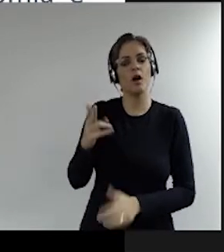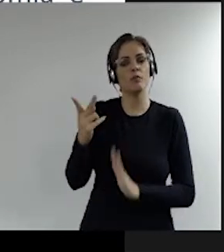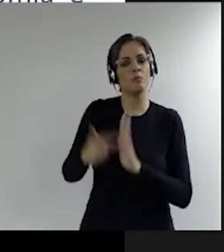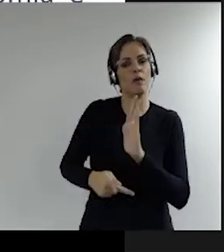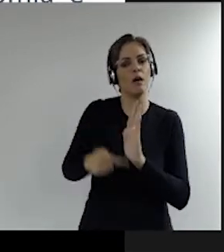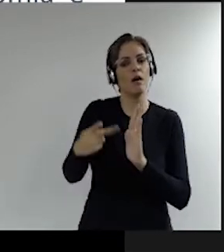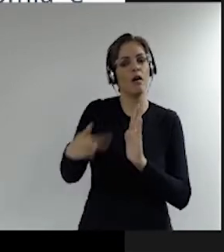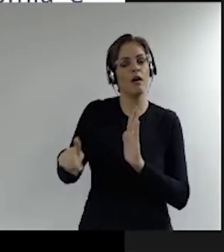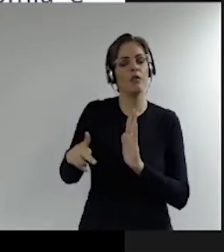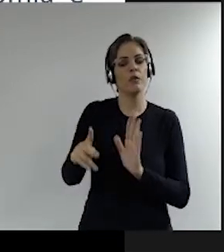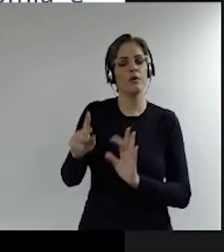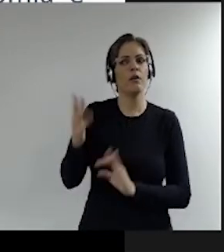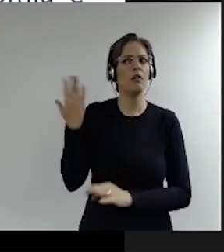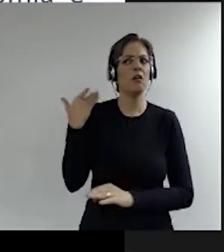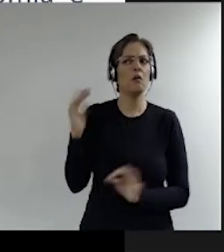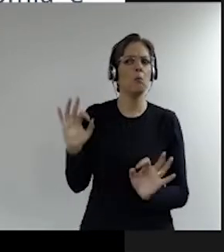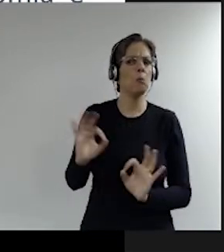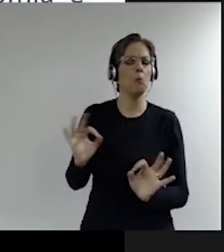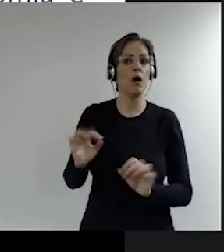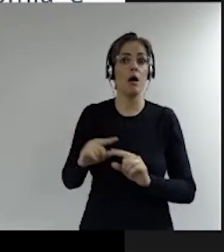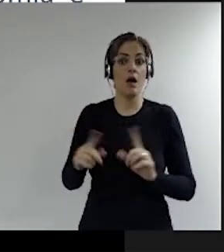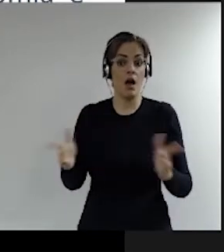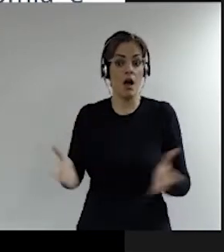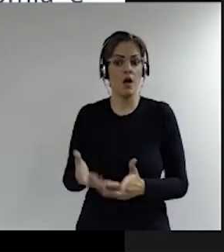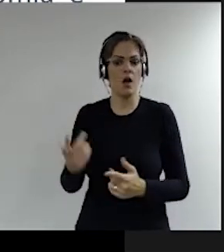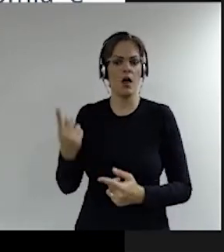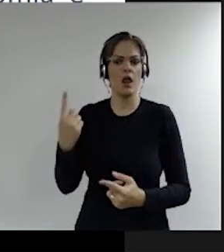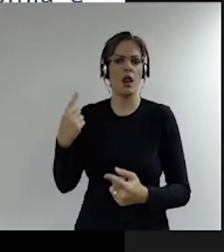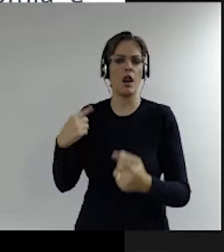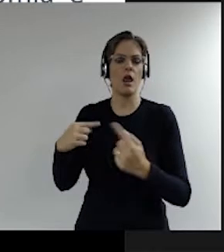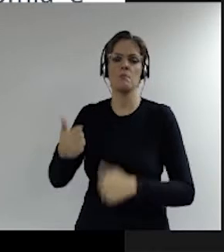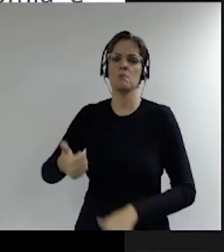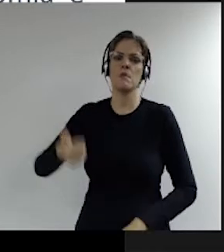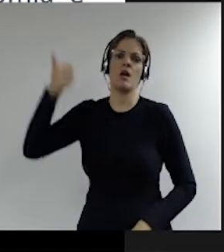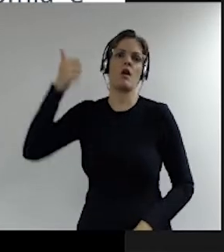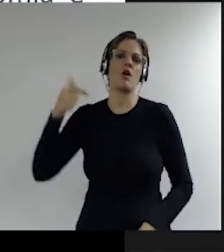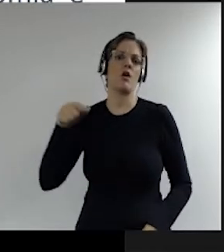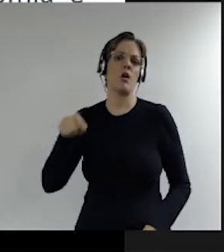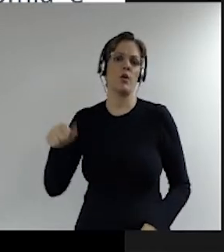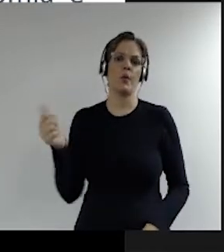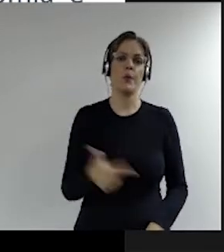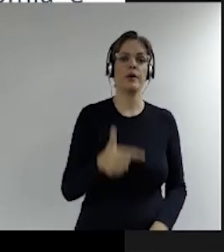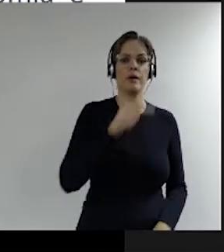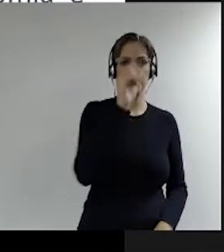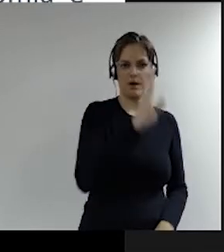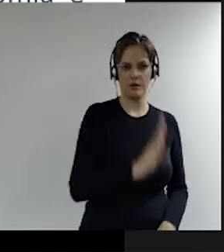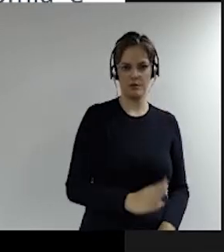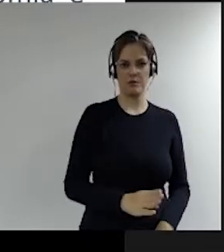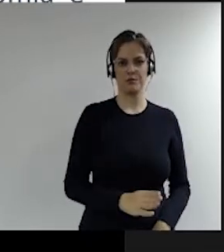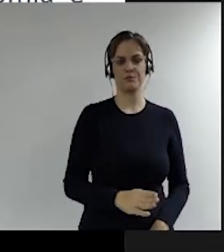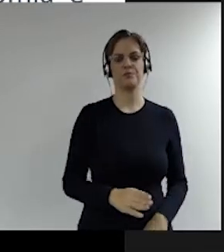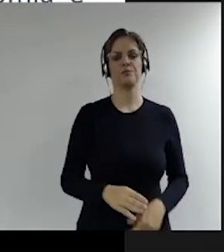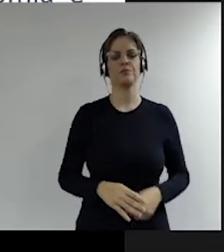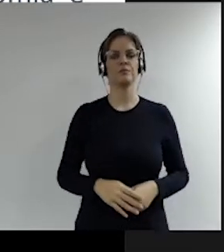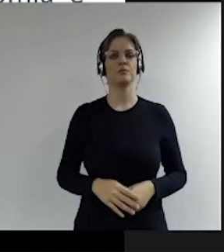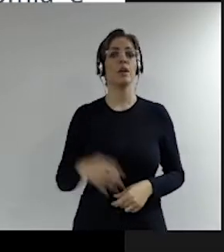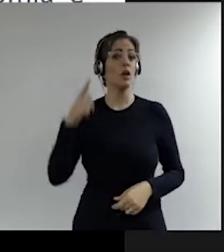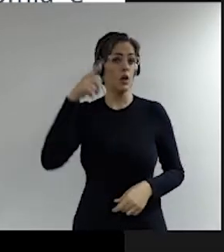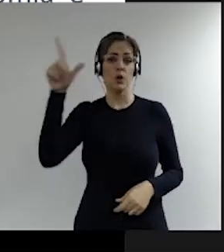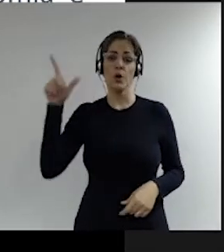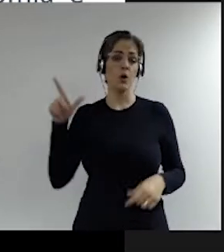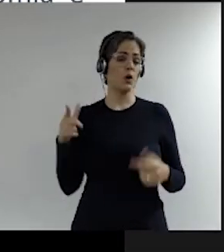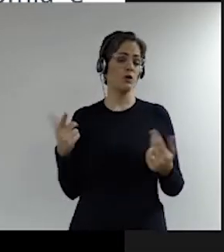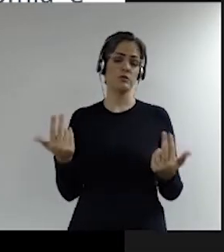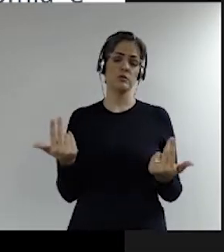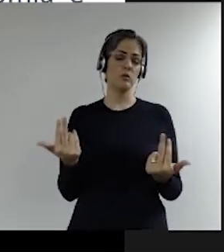não mostrava resultados nenhum, hoje está numa posição muito mais confortável que o Brasil, que inúmeros países